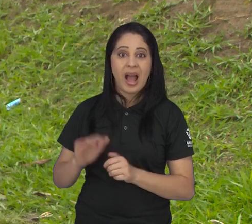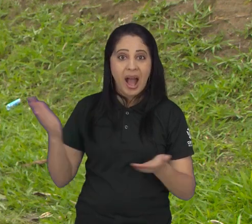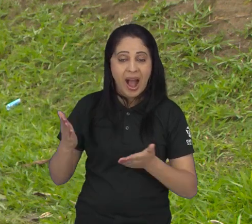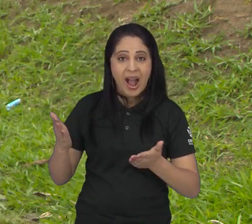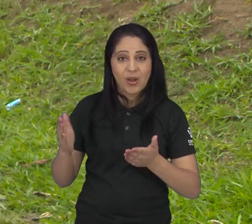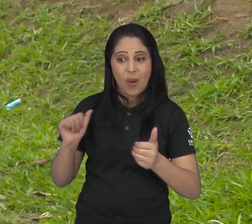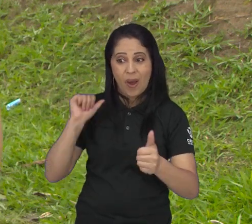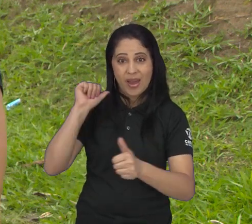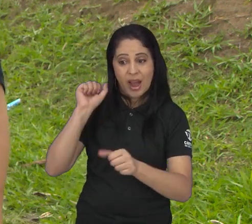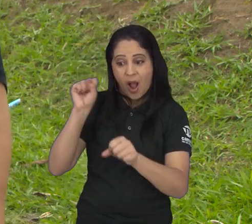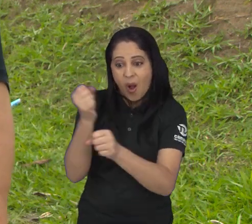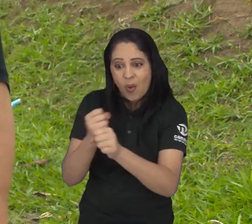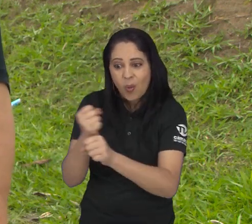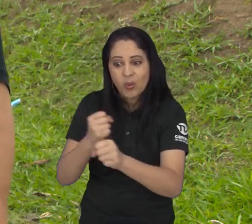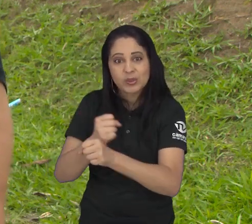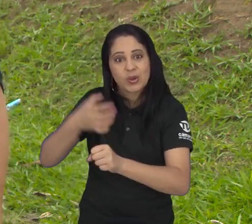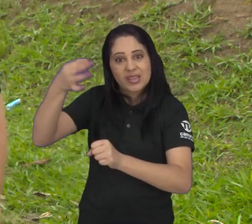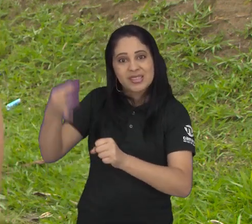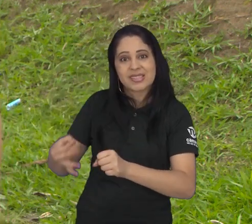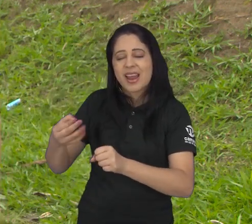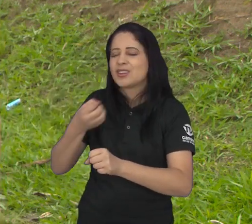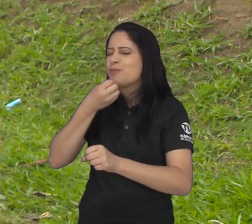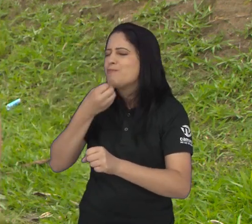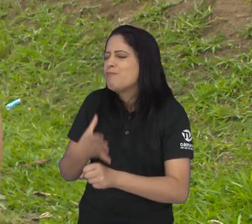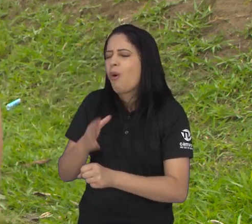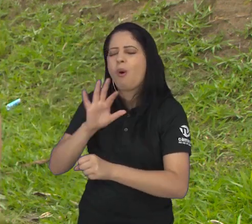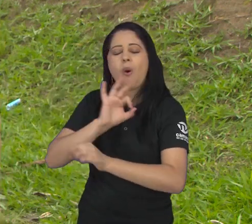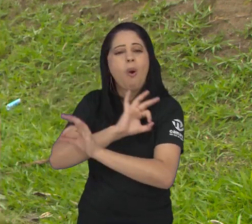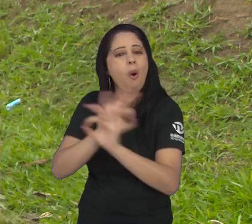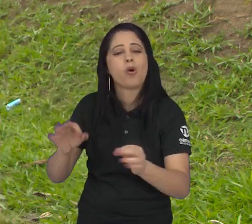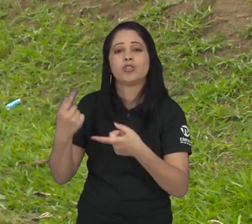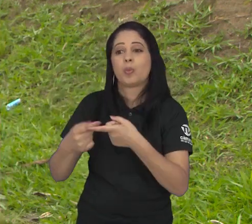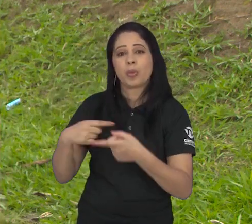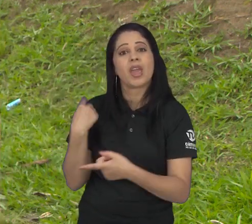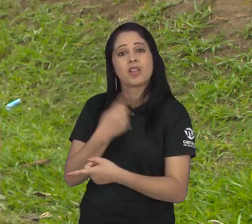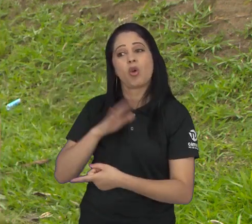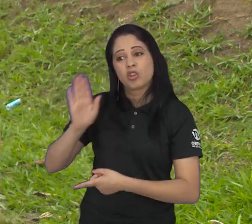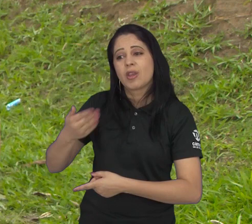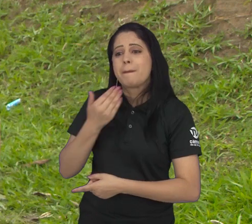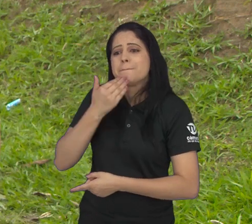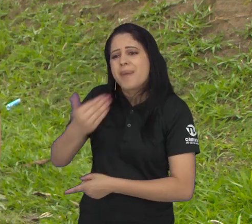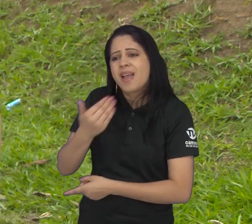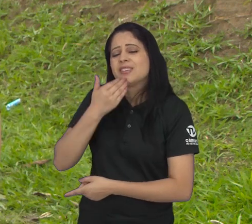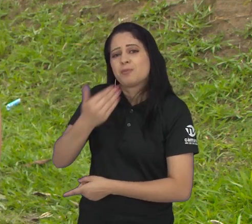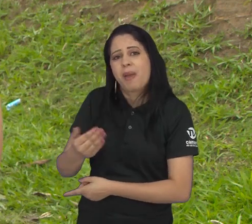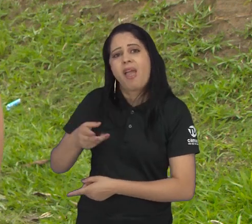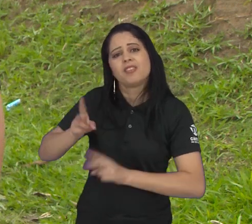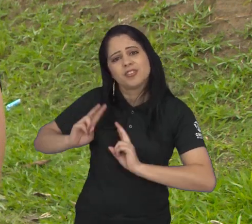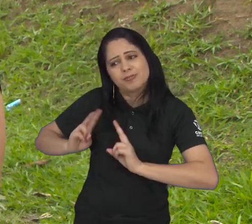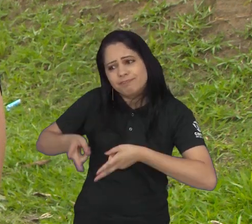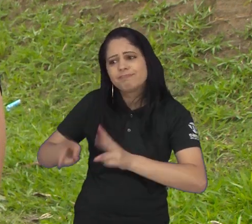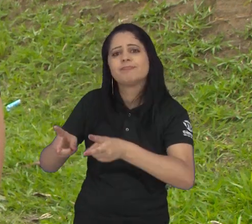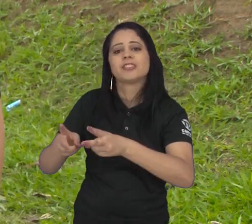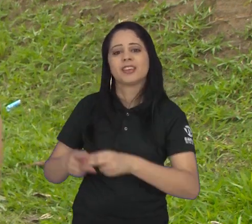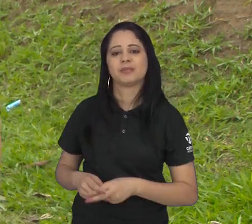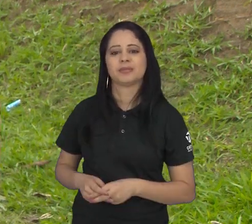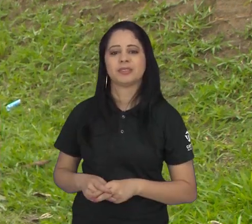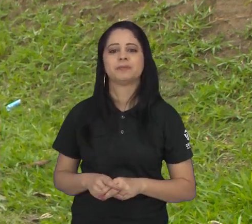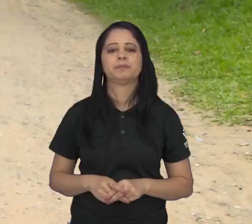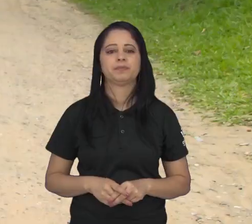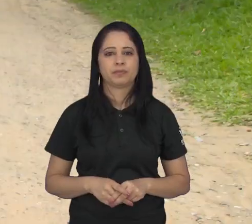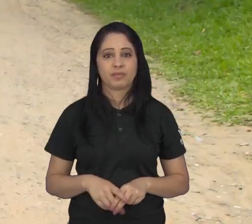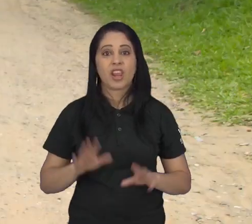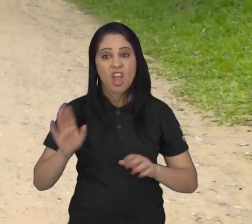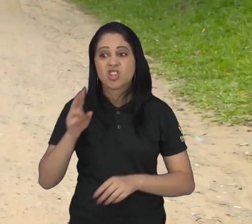daqui vai ser uma coisa muito boa uma coisa que a gente tá pedindo muito tempo e que agora Se Deus quiser vai sair